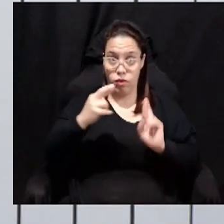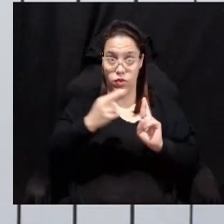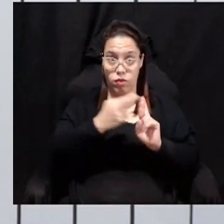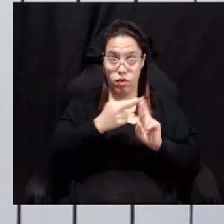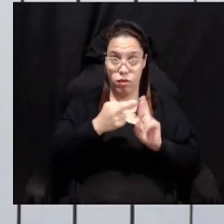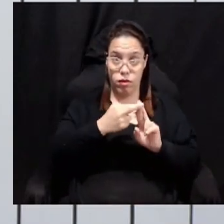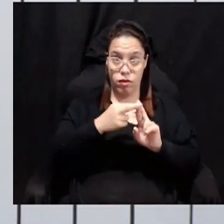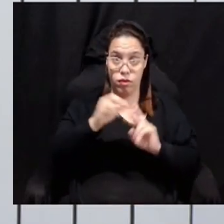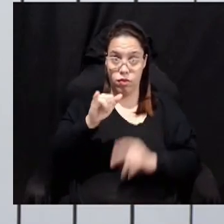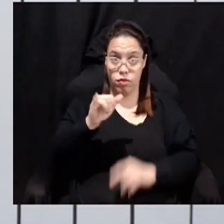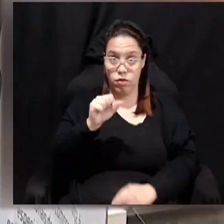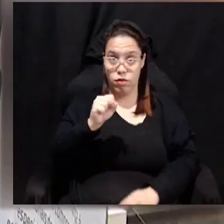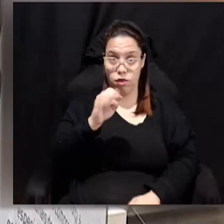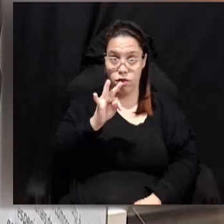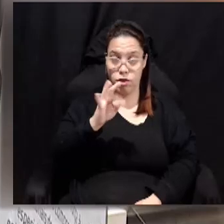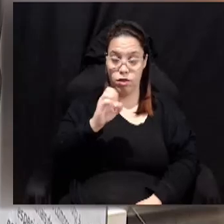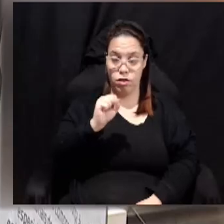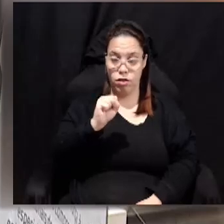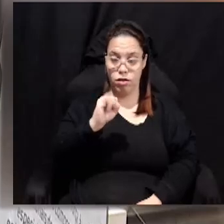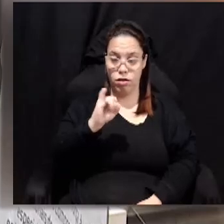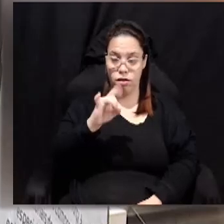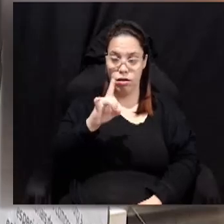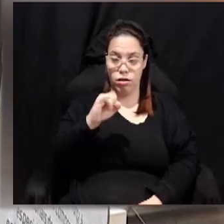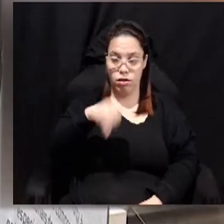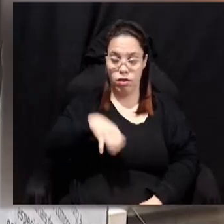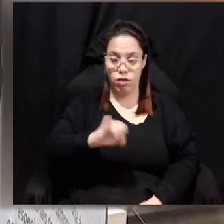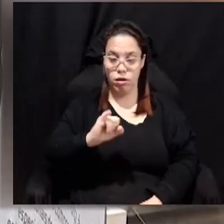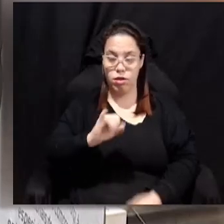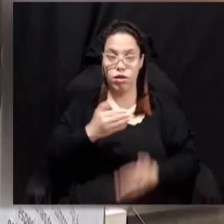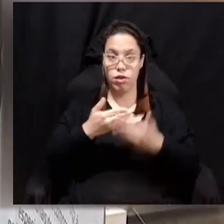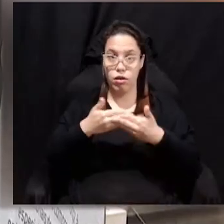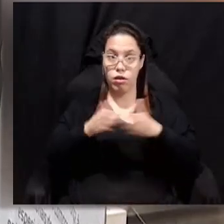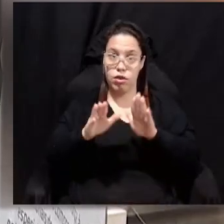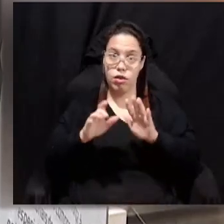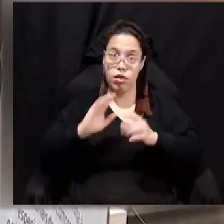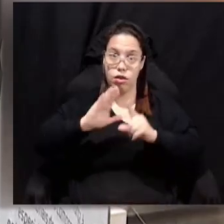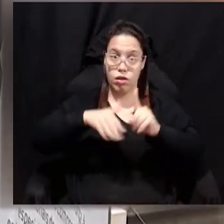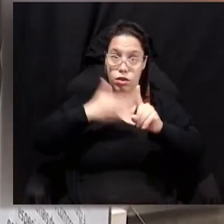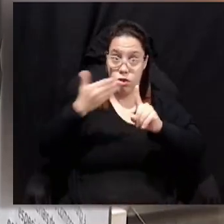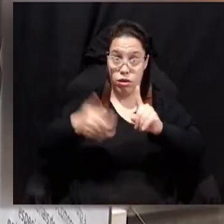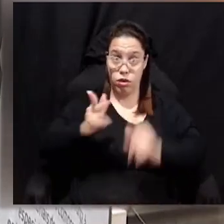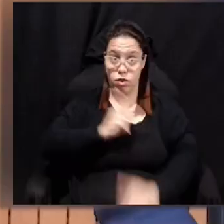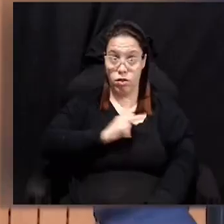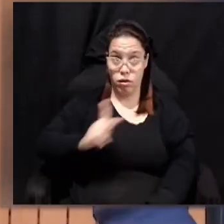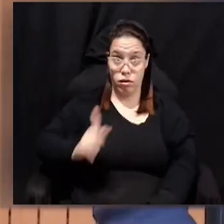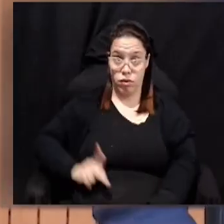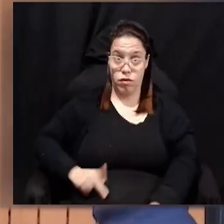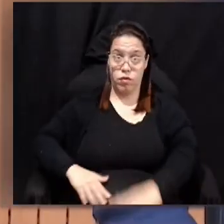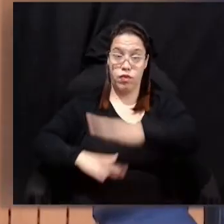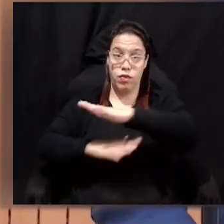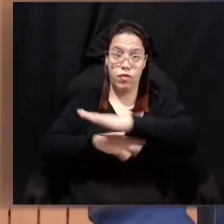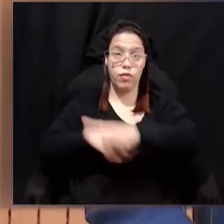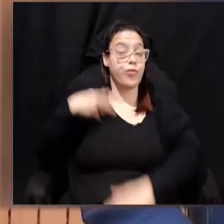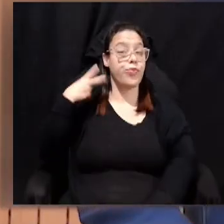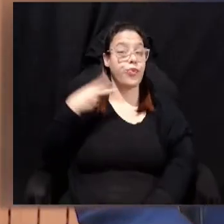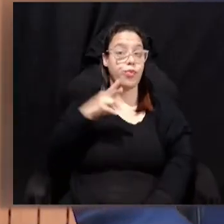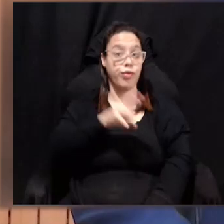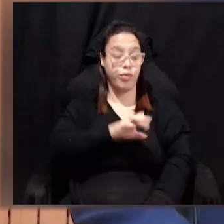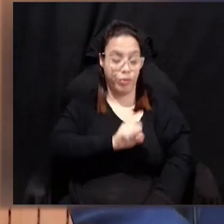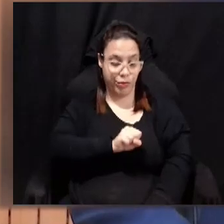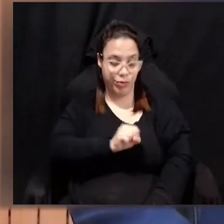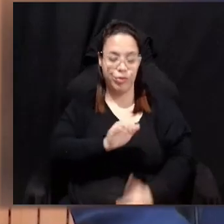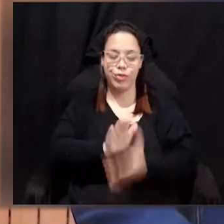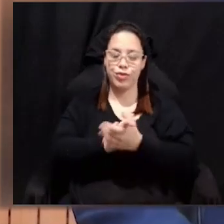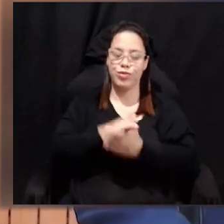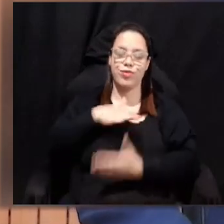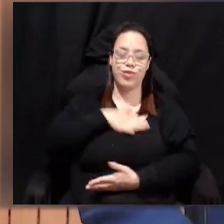IST, Sidney Mazega. Quem abriu a reunião solene foi o presidente da Câmara, vereador Luiz Rossini. É com grande